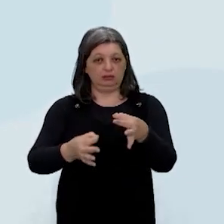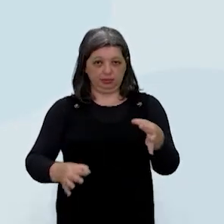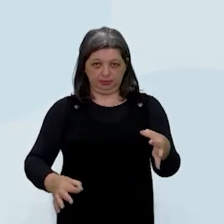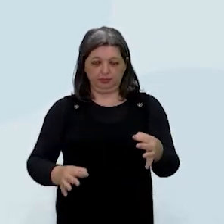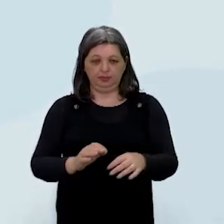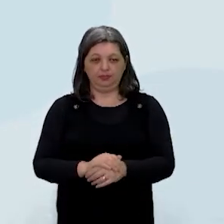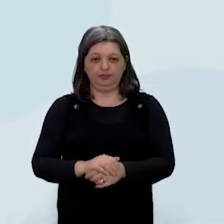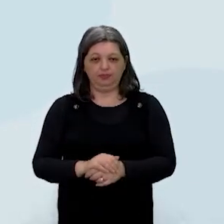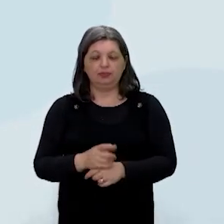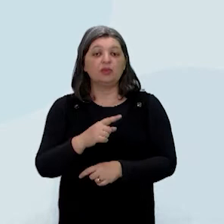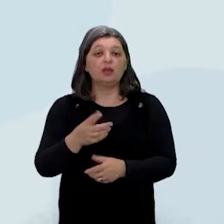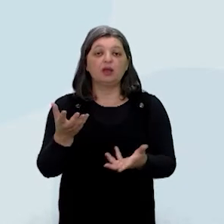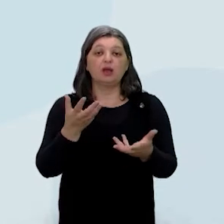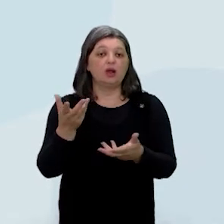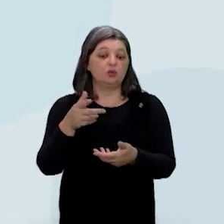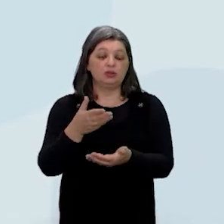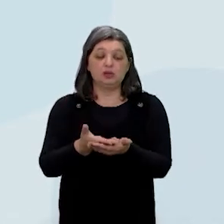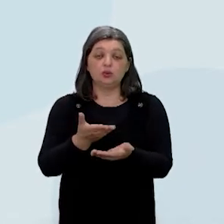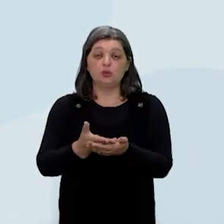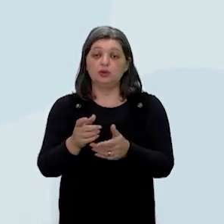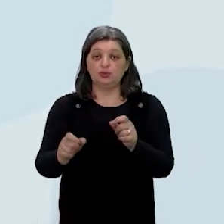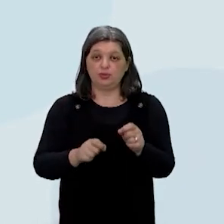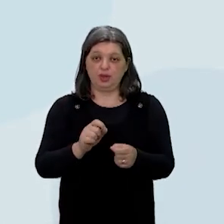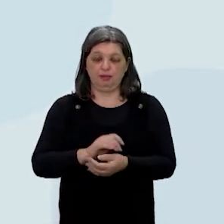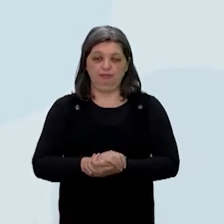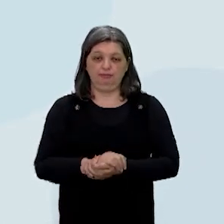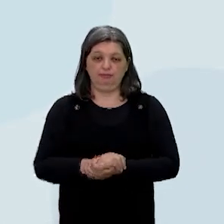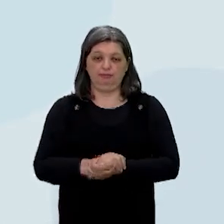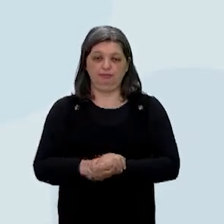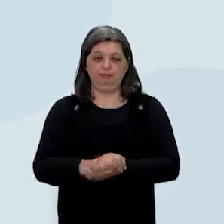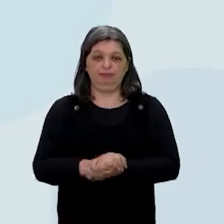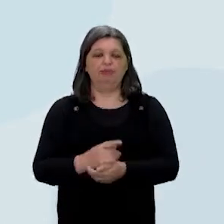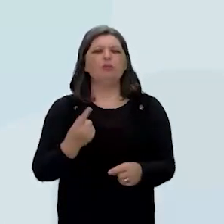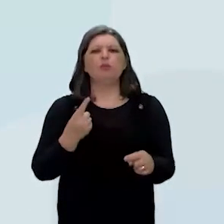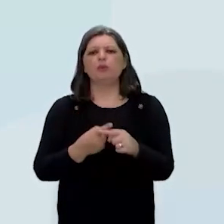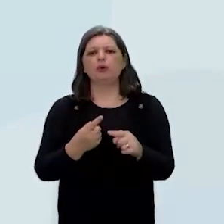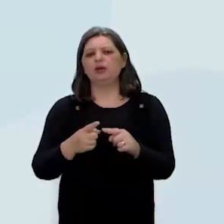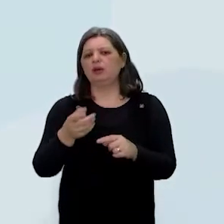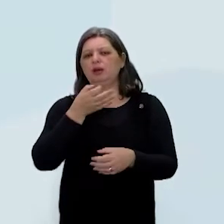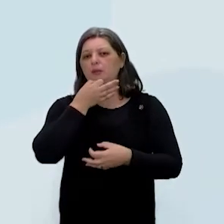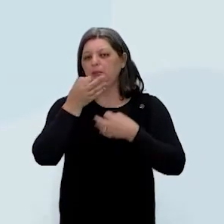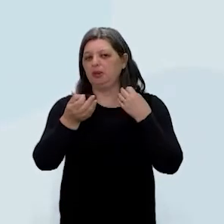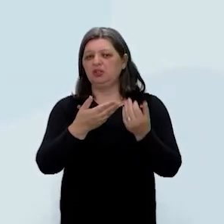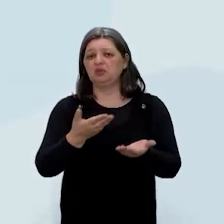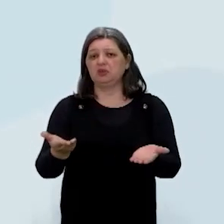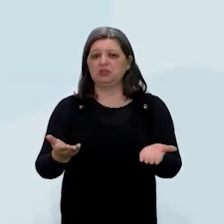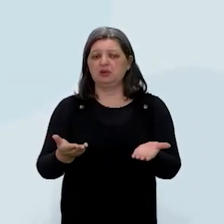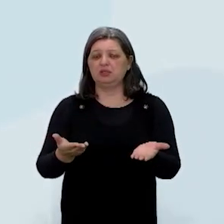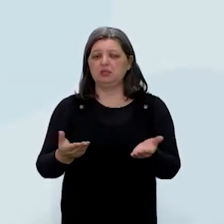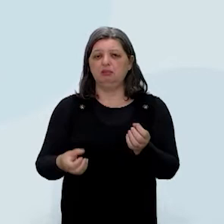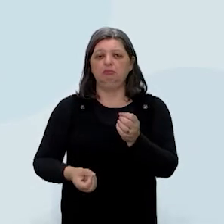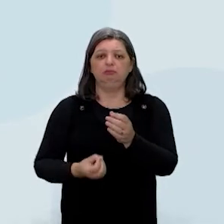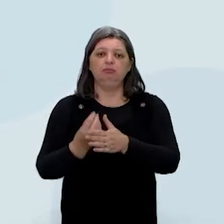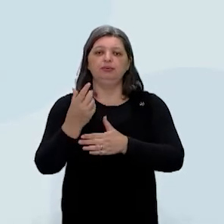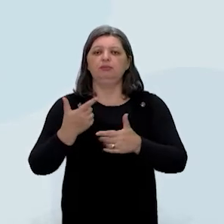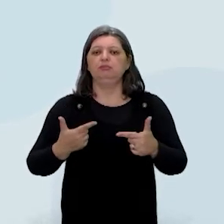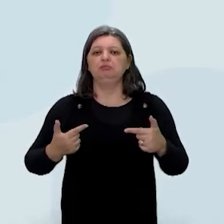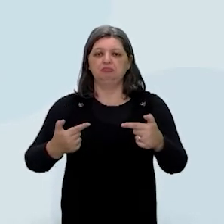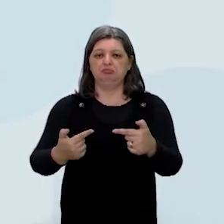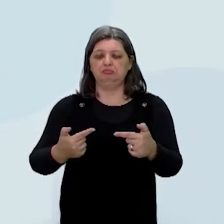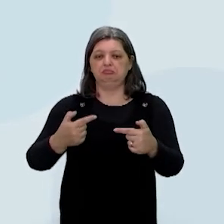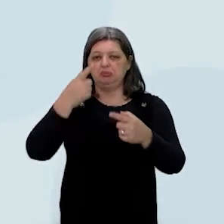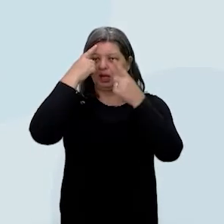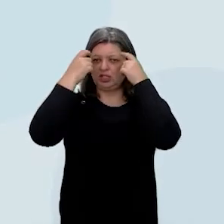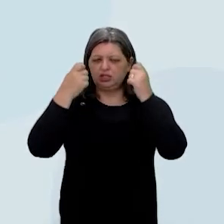de vocês, estudantes, agora é o seguinte: por que, na sua opinião, a Guerra Fria tem esse nome?